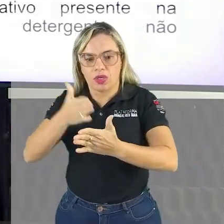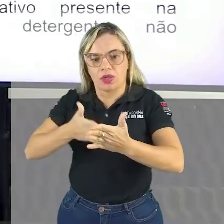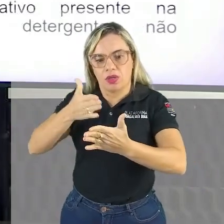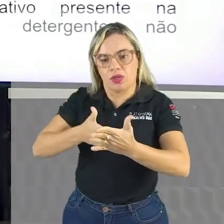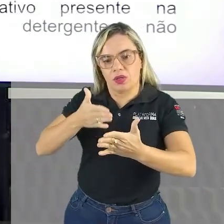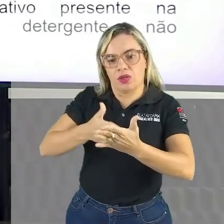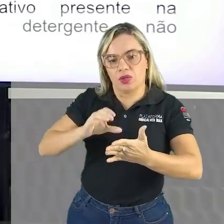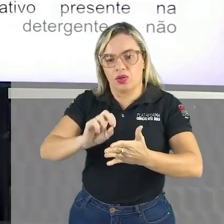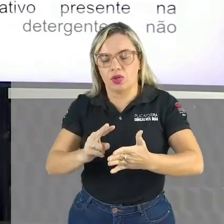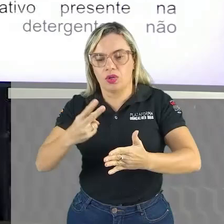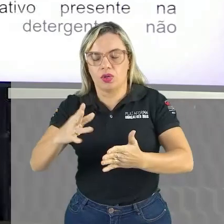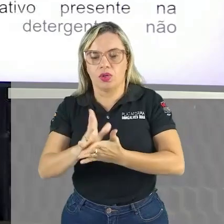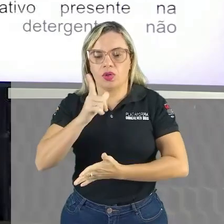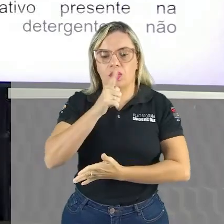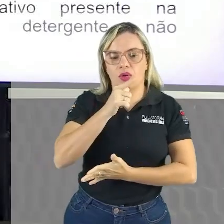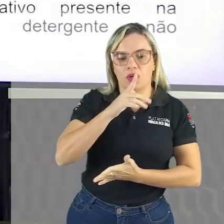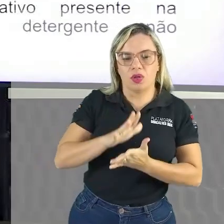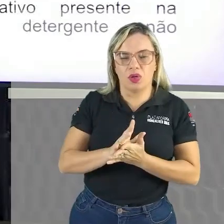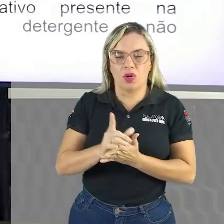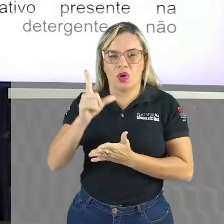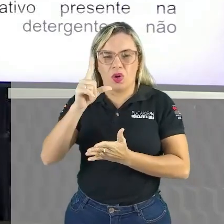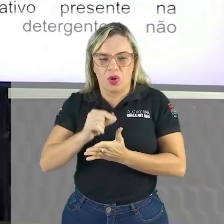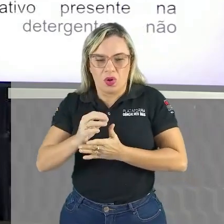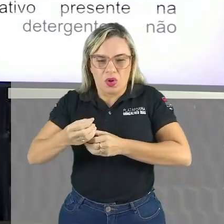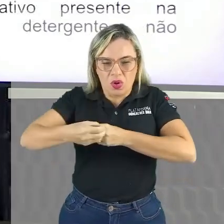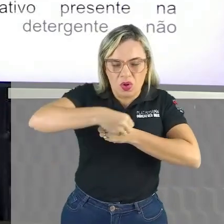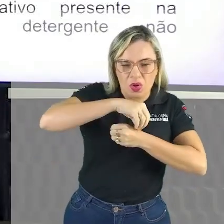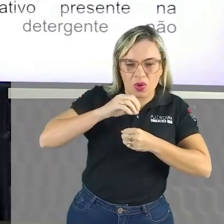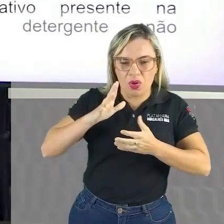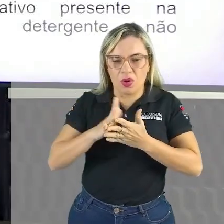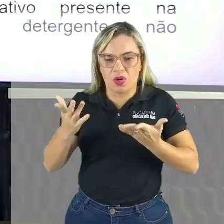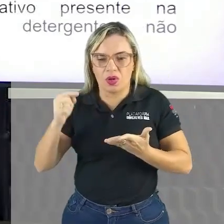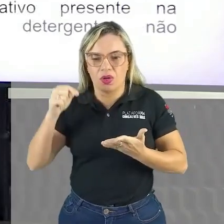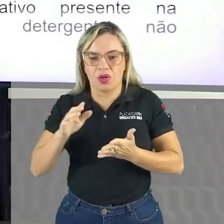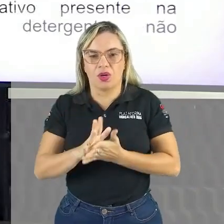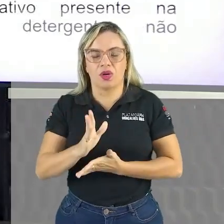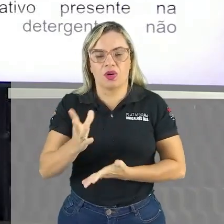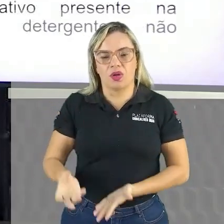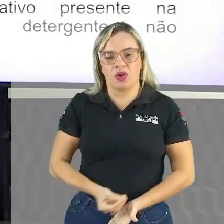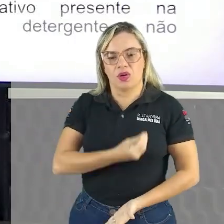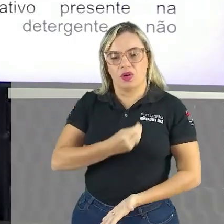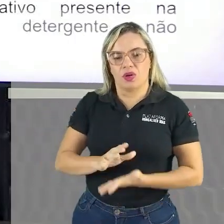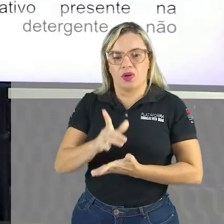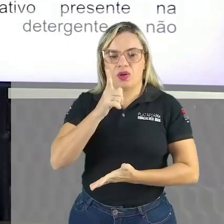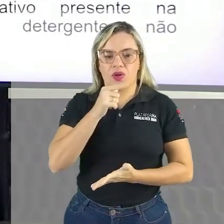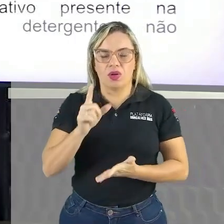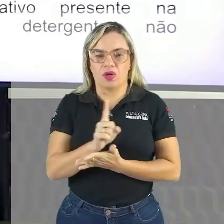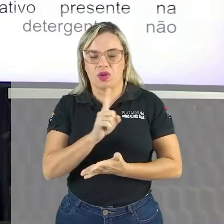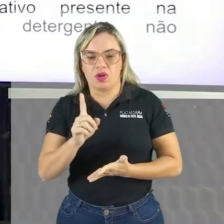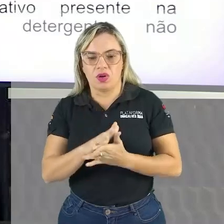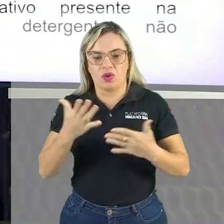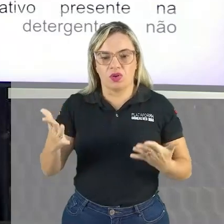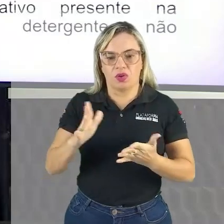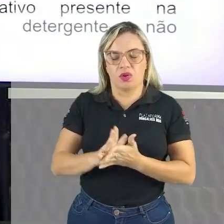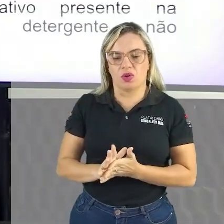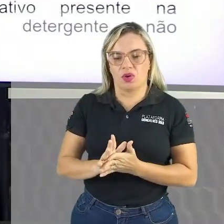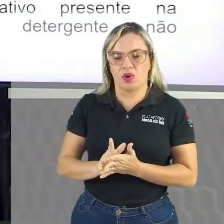Os micro-organismos que vivem nessas águas não são capazes de quebrar moléculas ramificadas. Isso aqui é